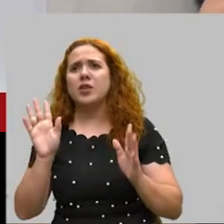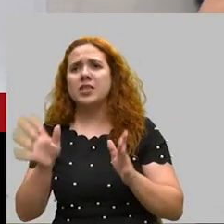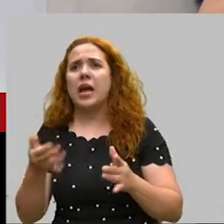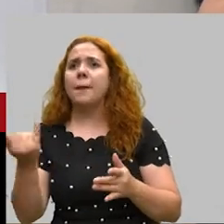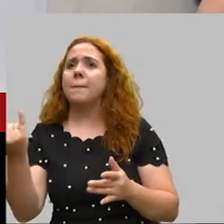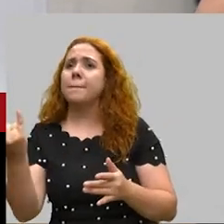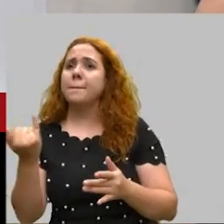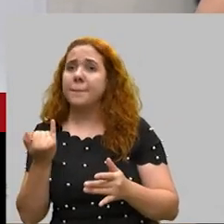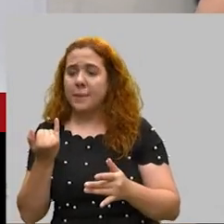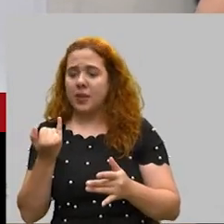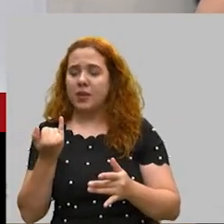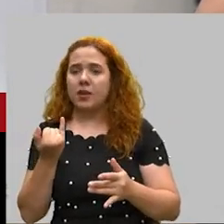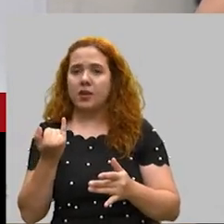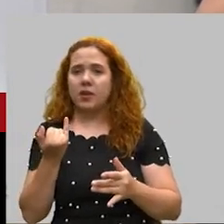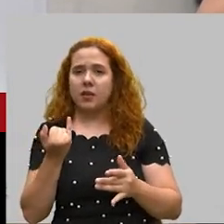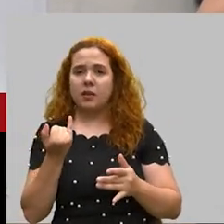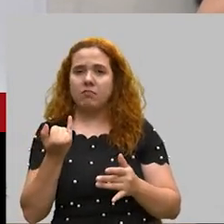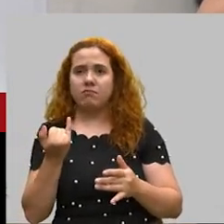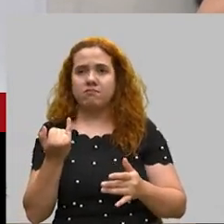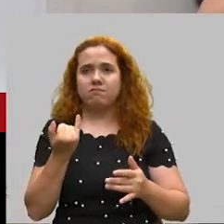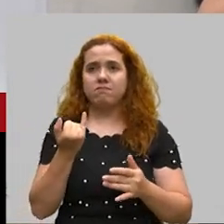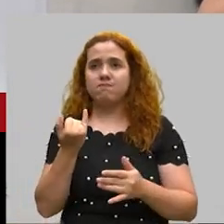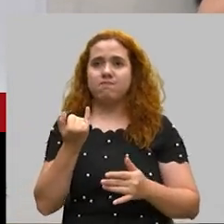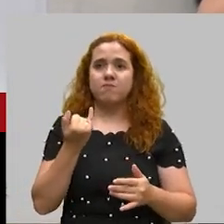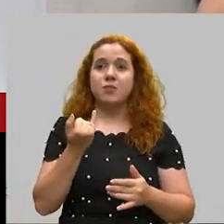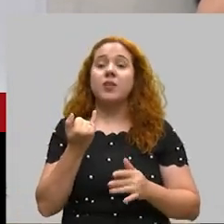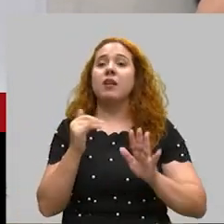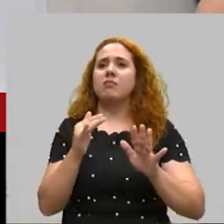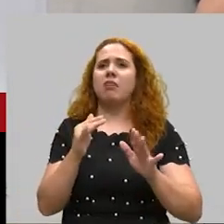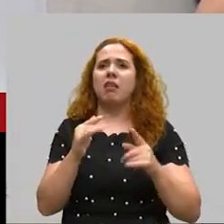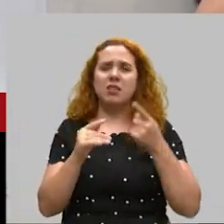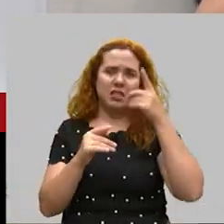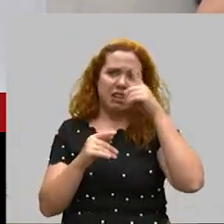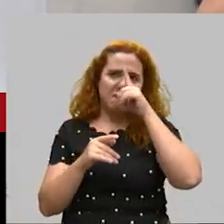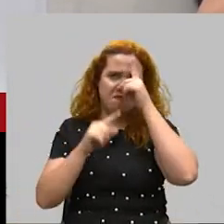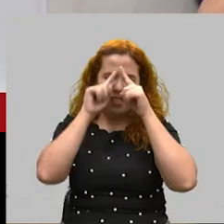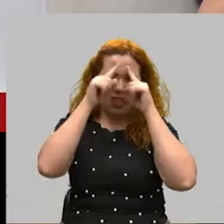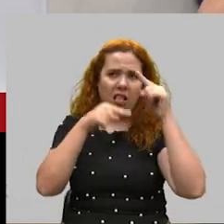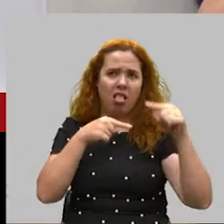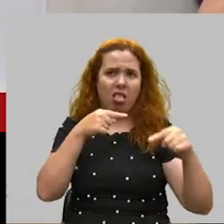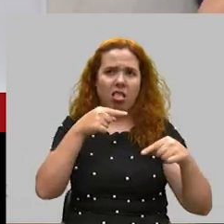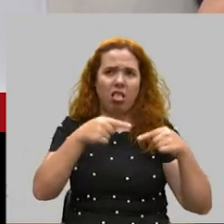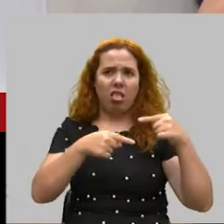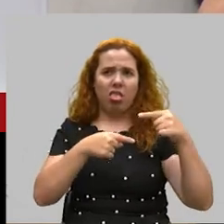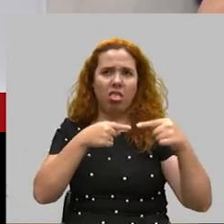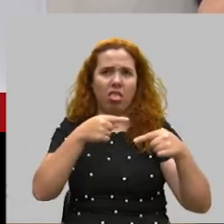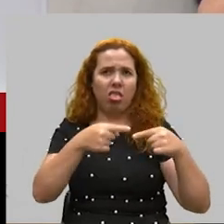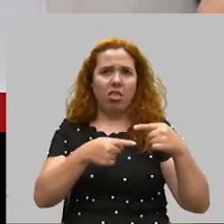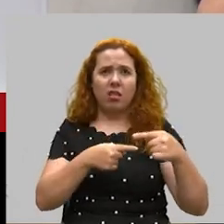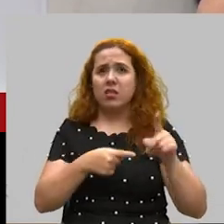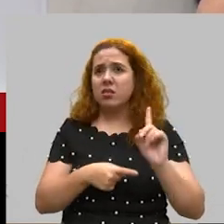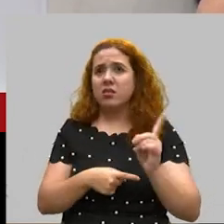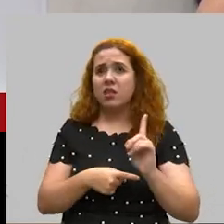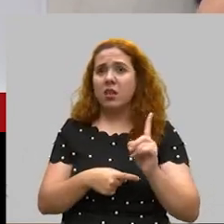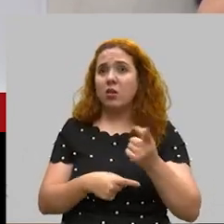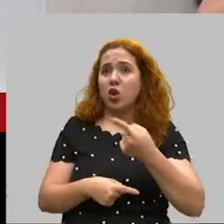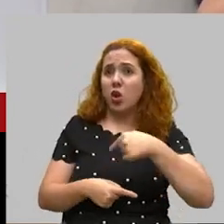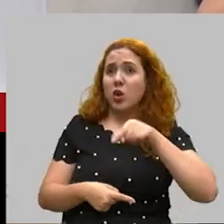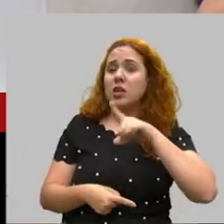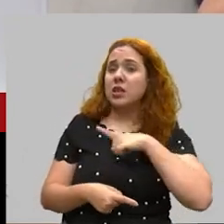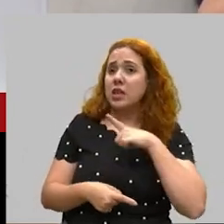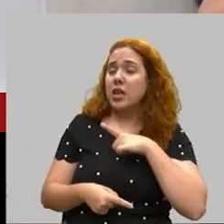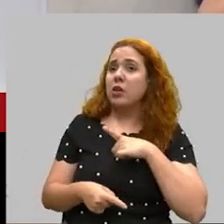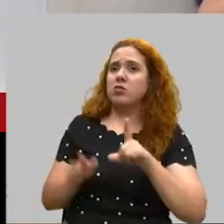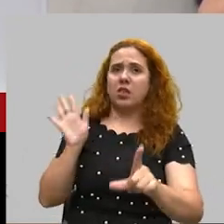falou aqui que a gente não quer inventar a roda é isso mesmo porque a gente já tem aqui as nossas diretrizes a gente só quer